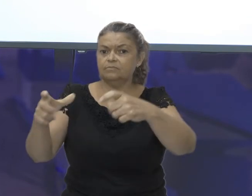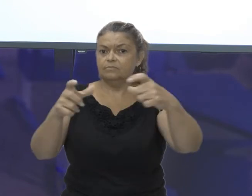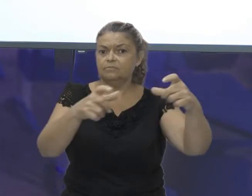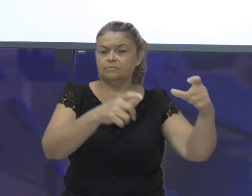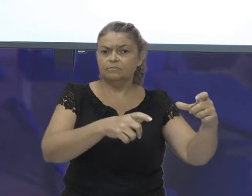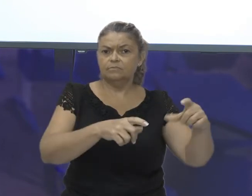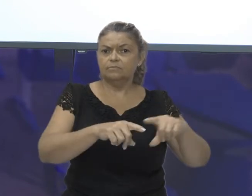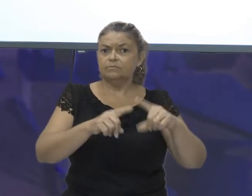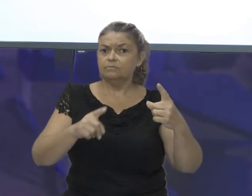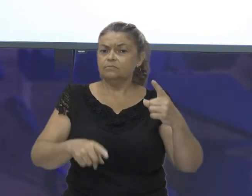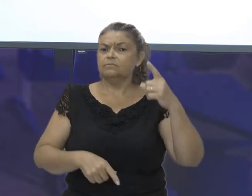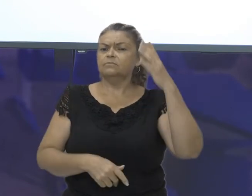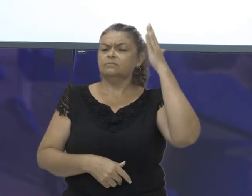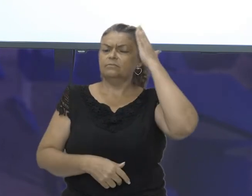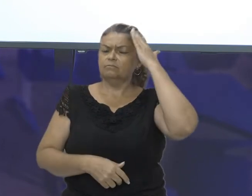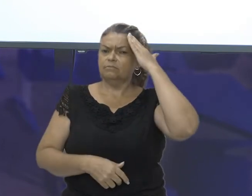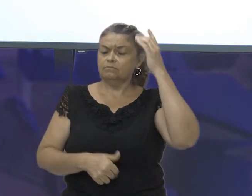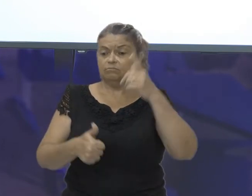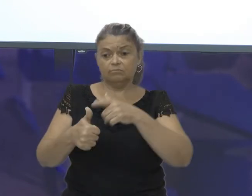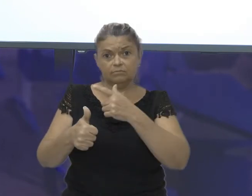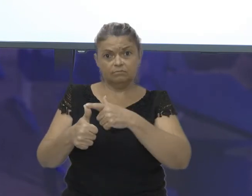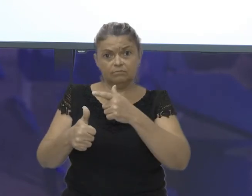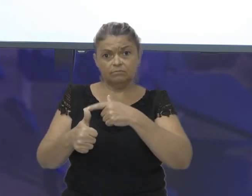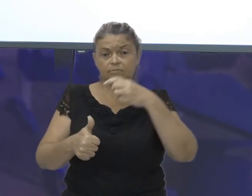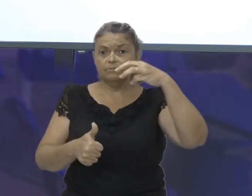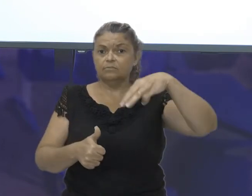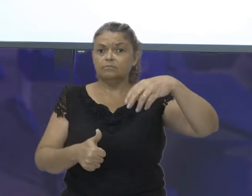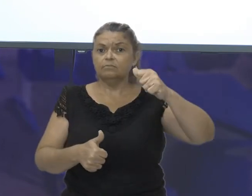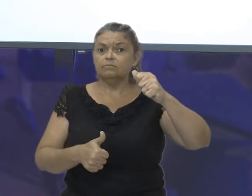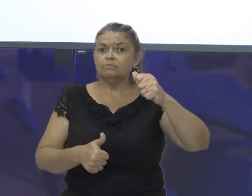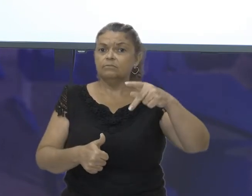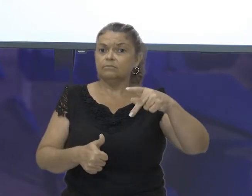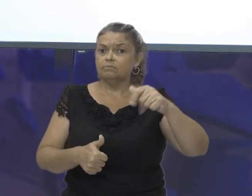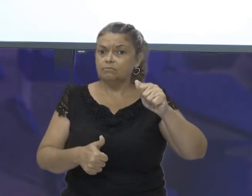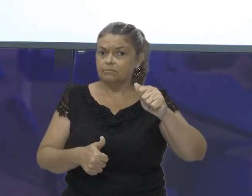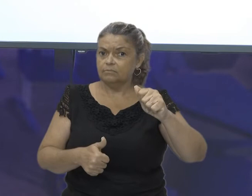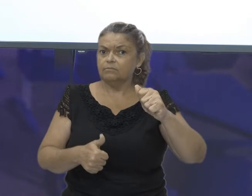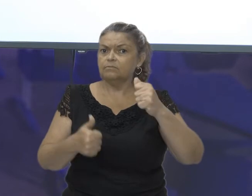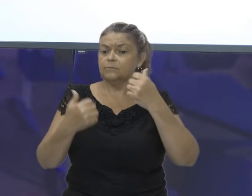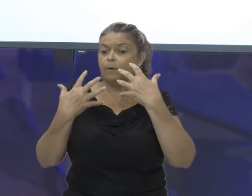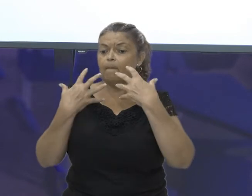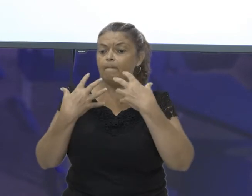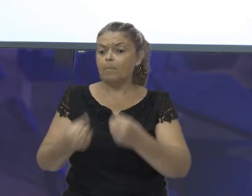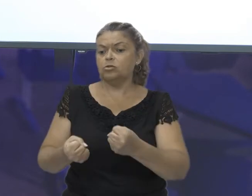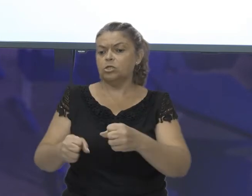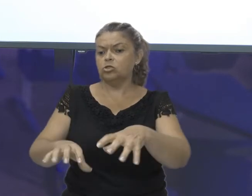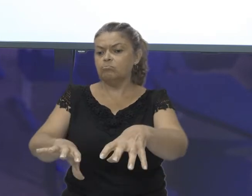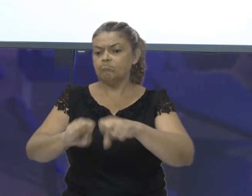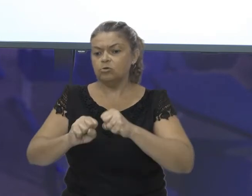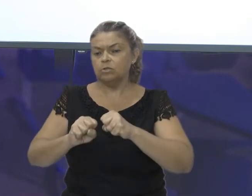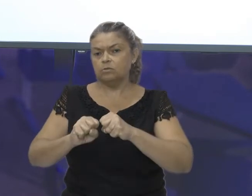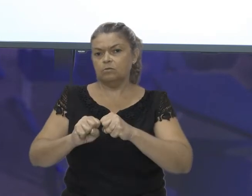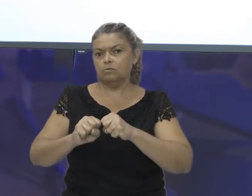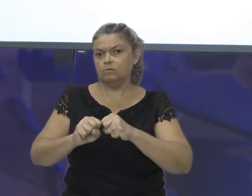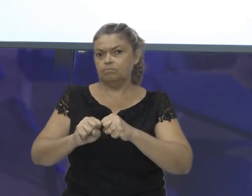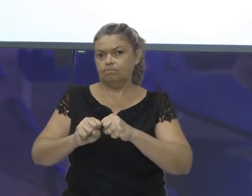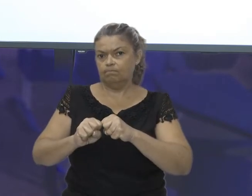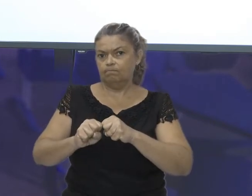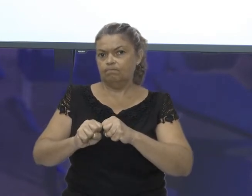nós sabemos que no primeiro mapa foi através de possessões indevidas, através